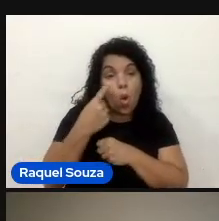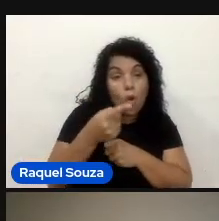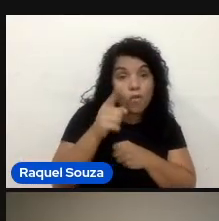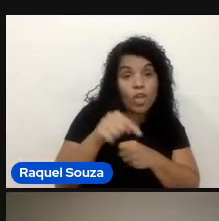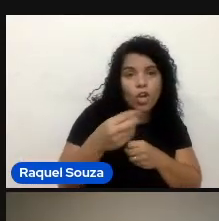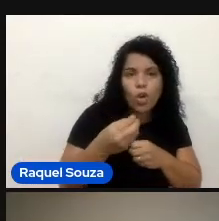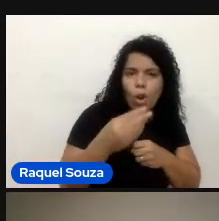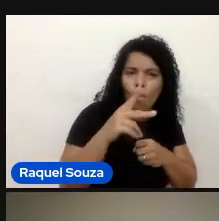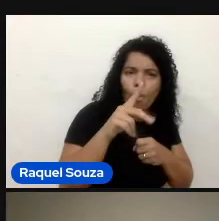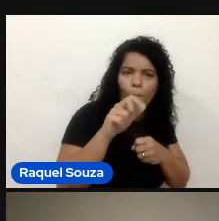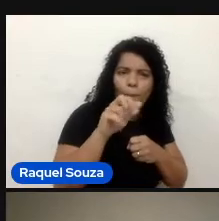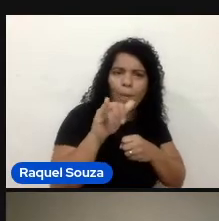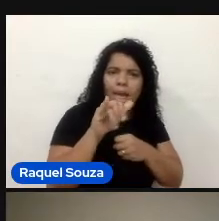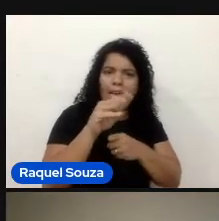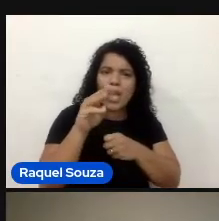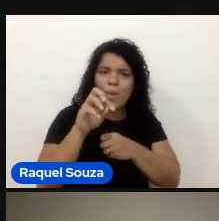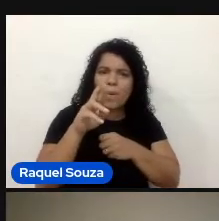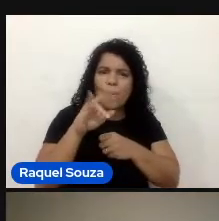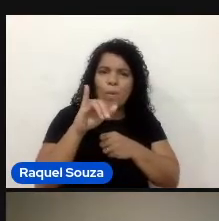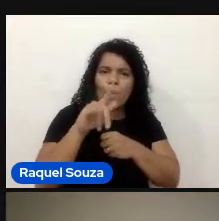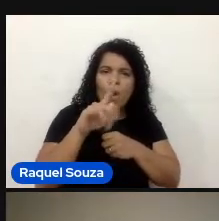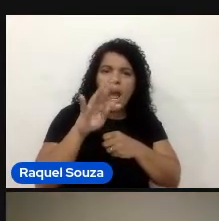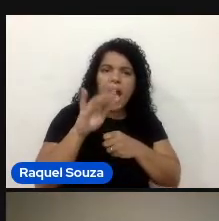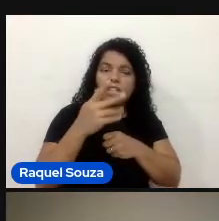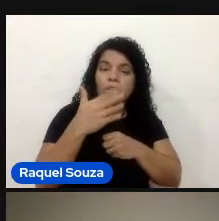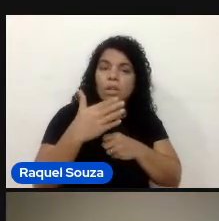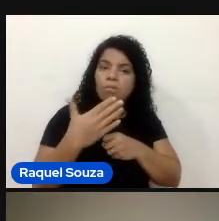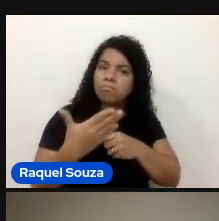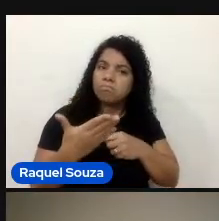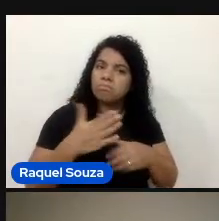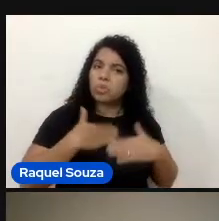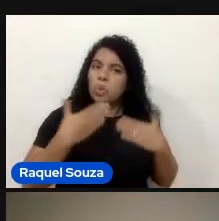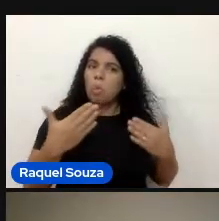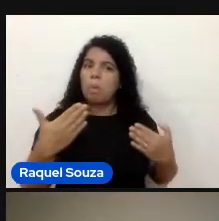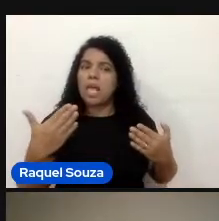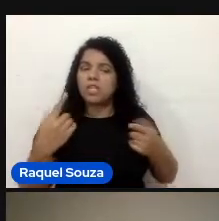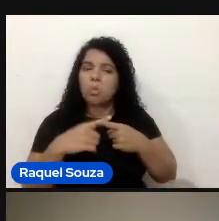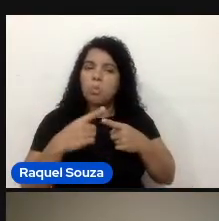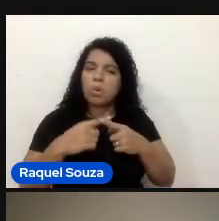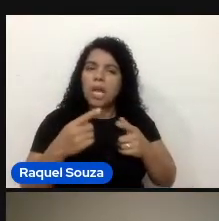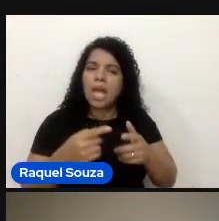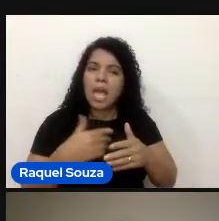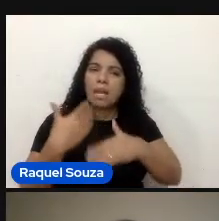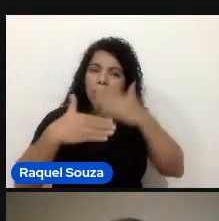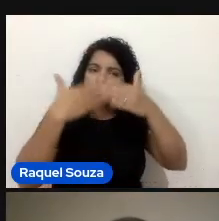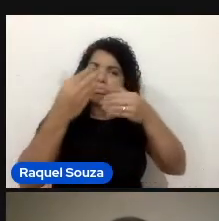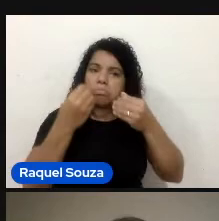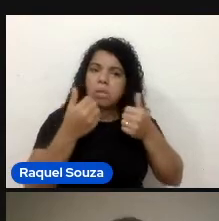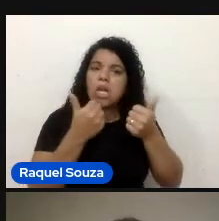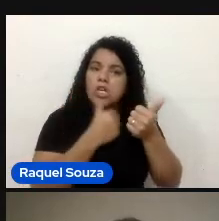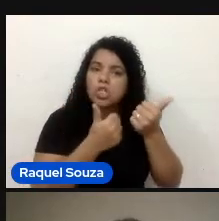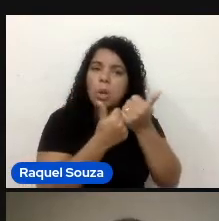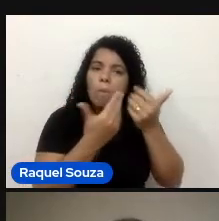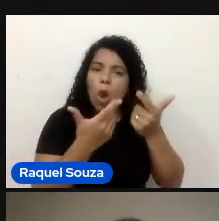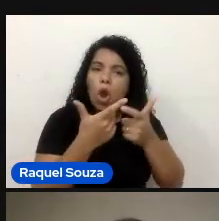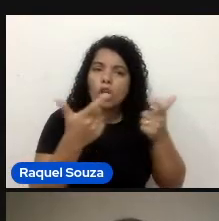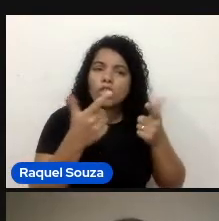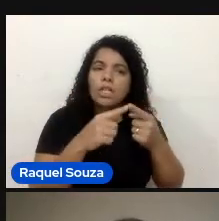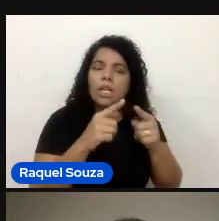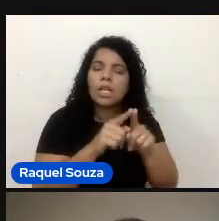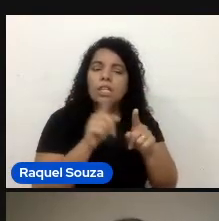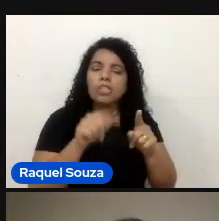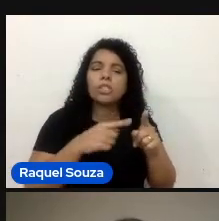Playwright. Fiquei surpreso, porque cresceu muito, tem um suporte muito grande, sempre lançando